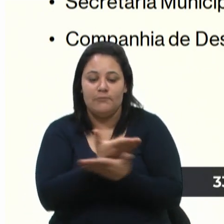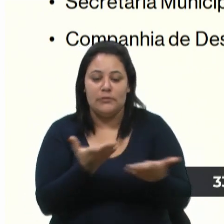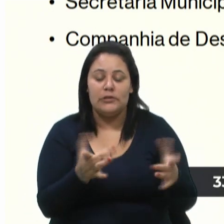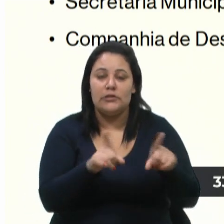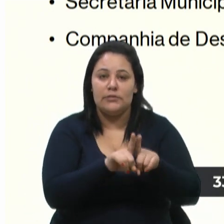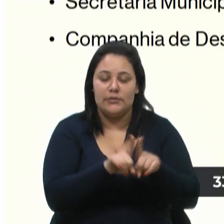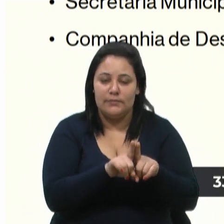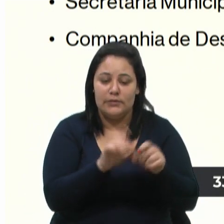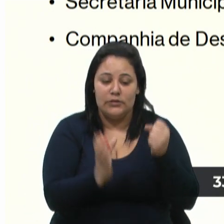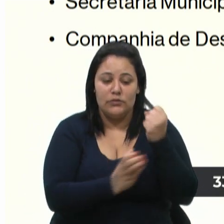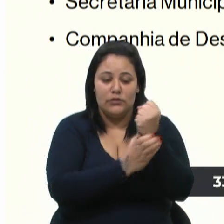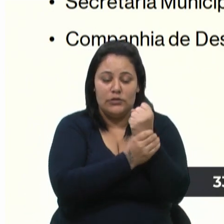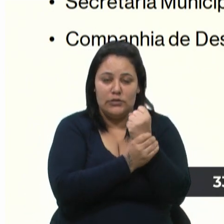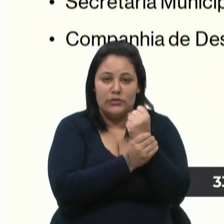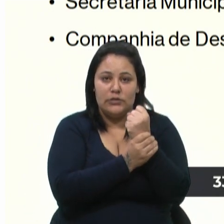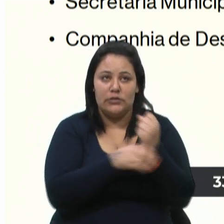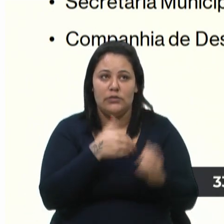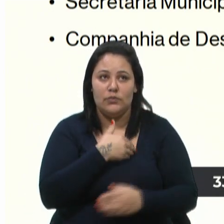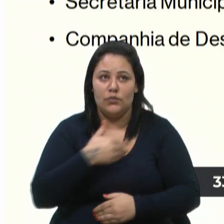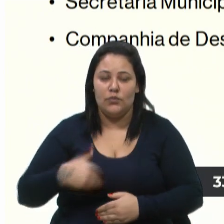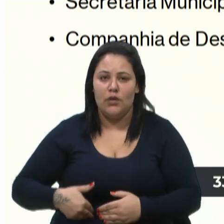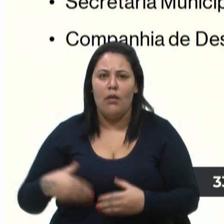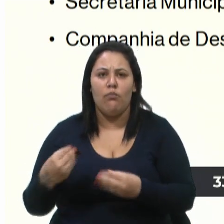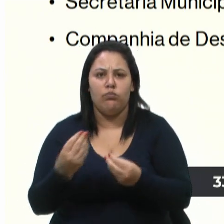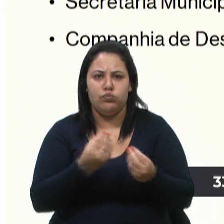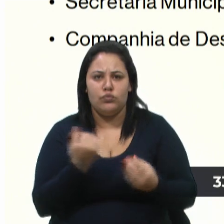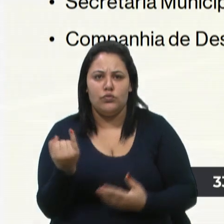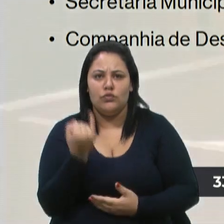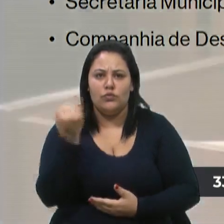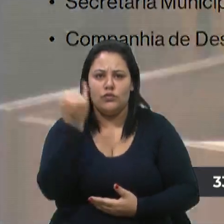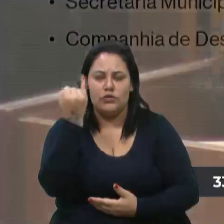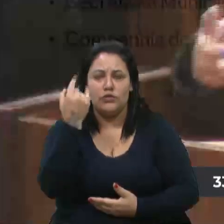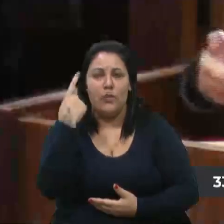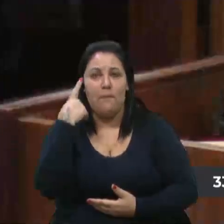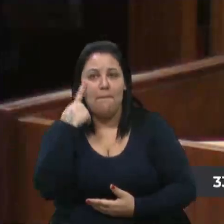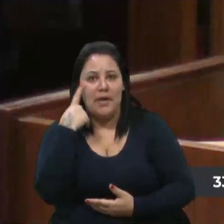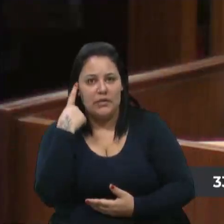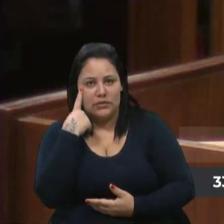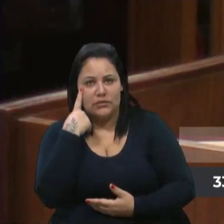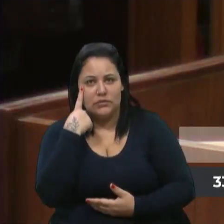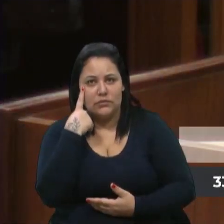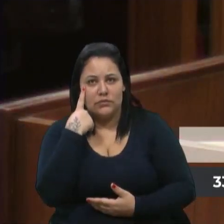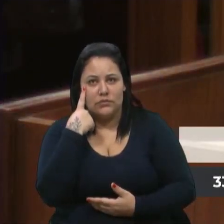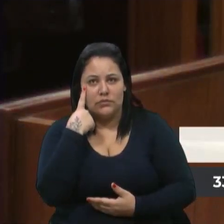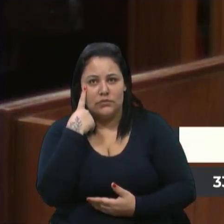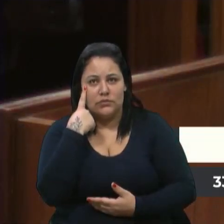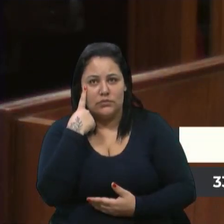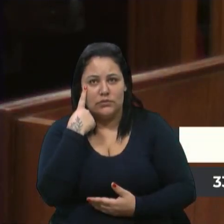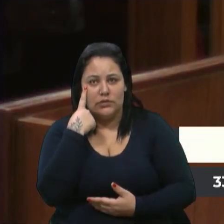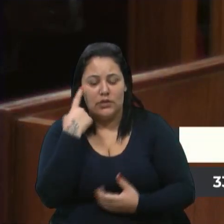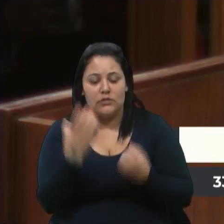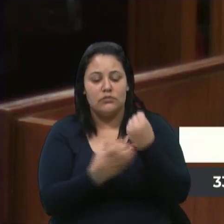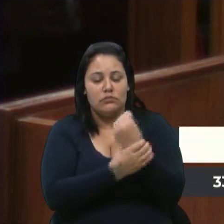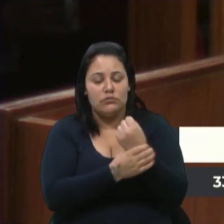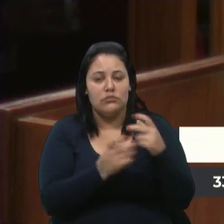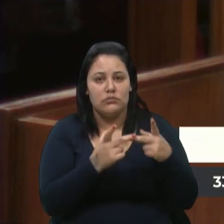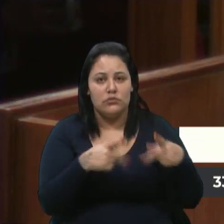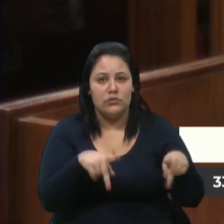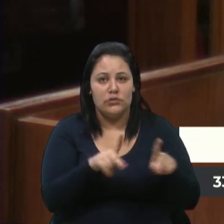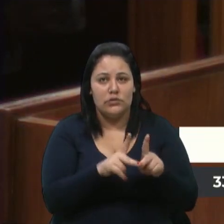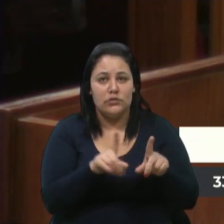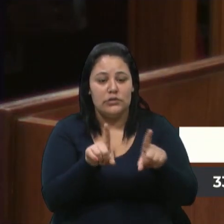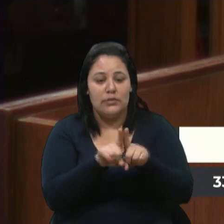segurança pública ela é extremamente importante quando a gente vai pensar na segurança da população e também